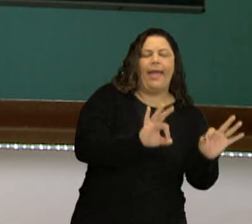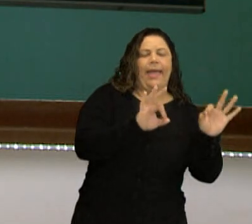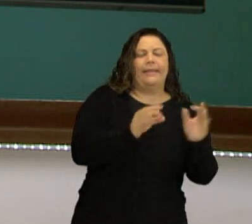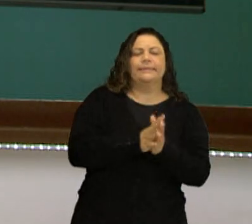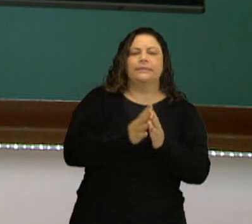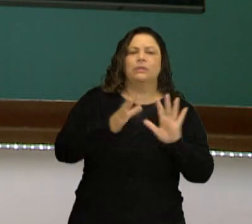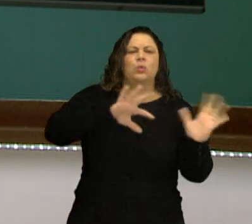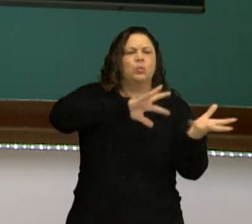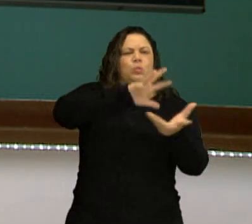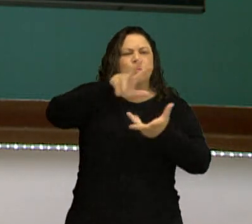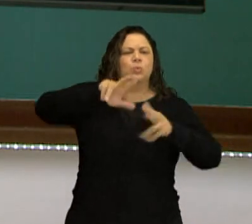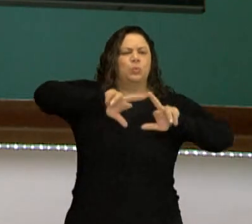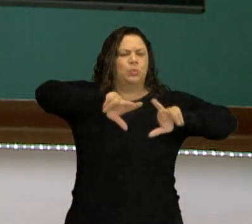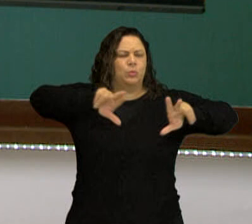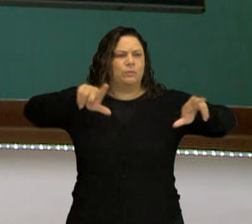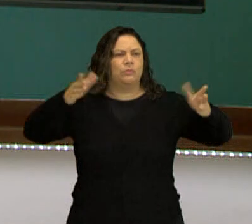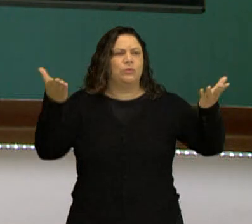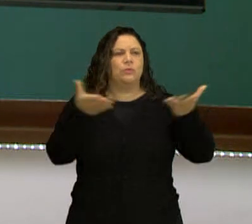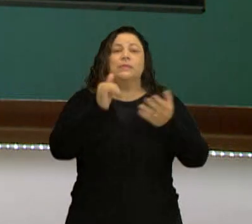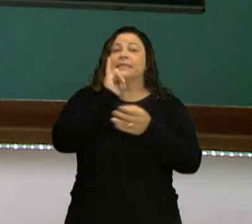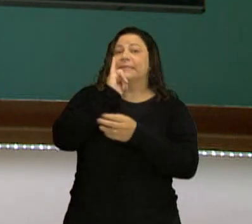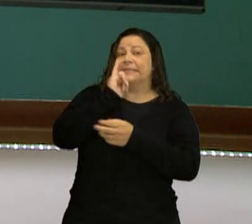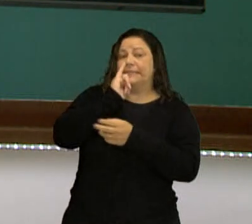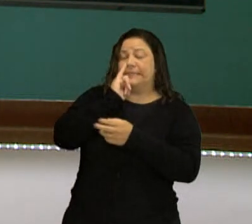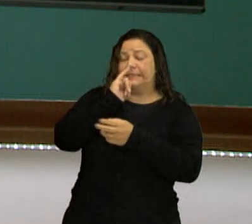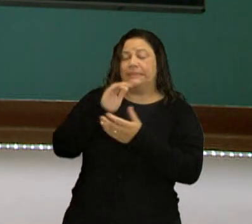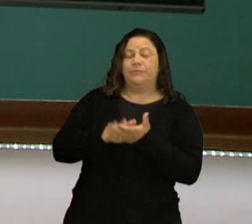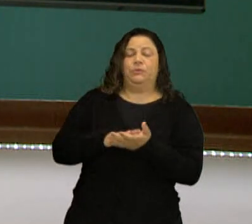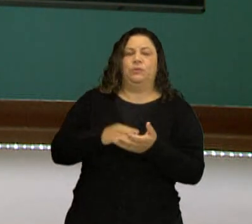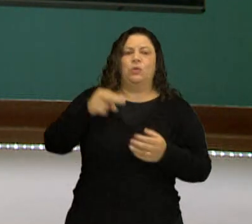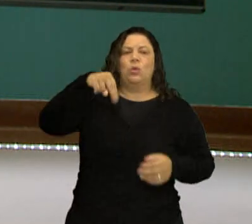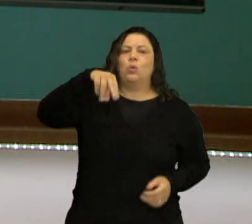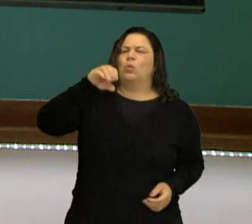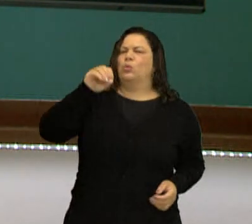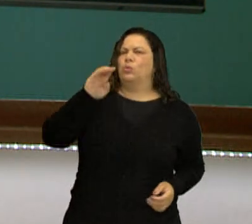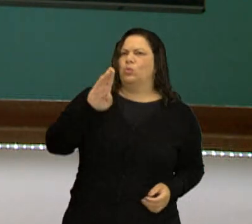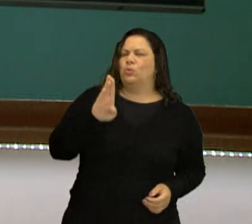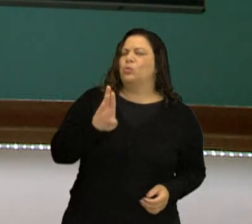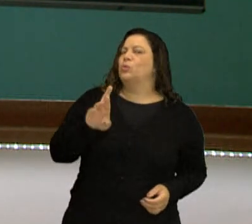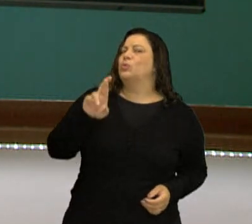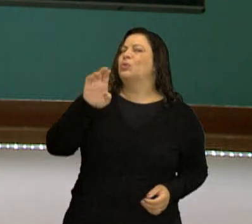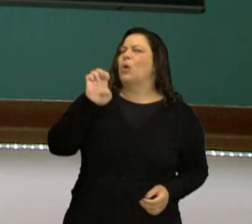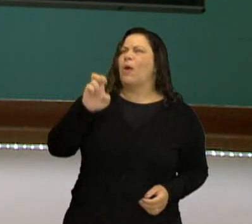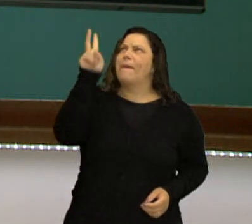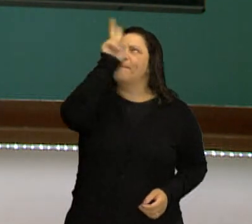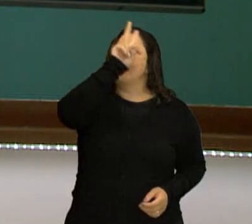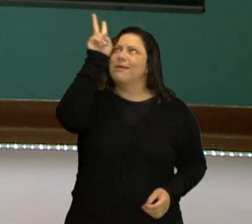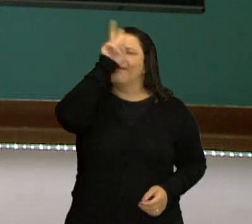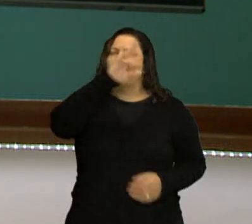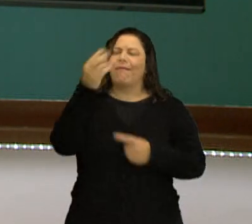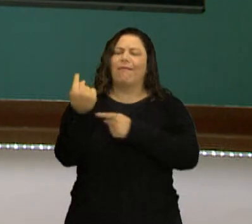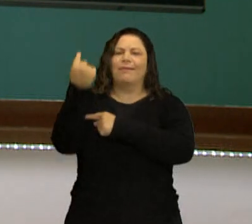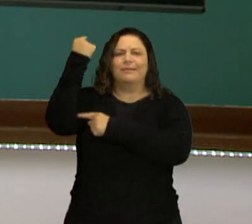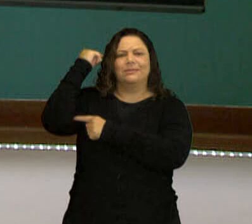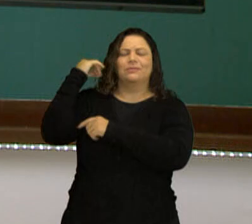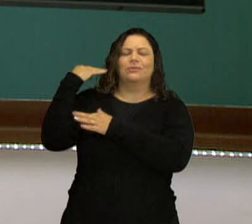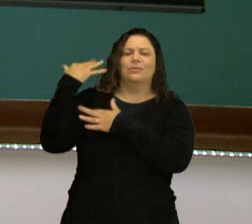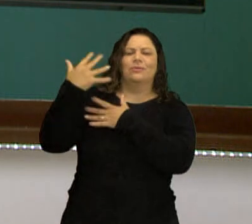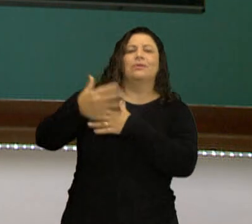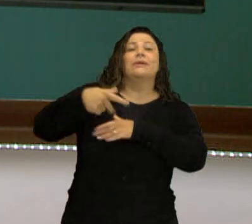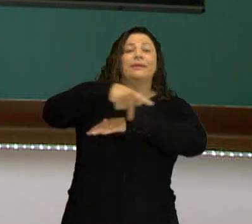traziam cenas aí, aqui, por exemplo, da nobreza, eles traziam cenas aí da história dos países e